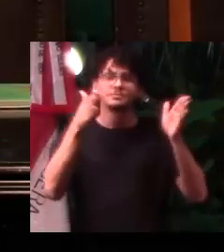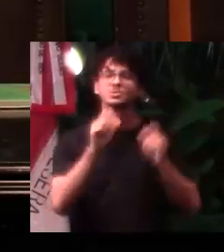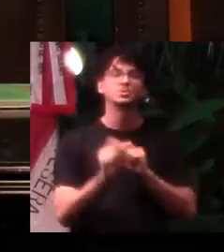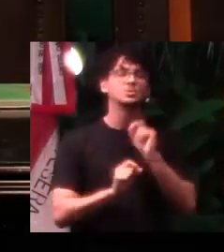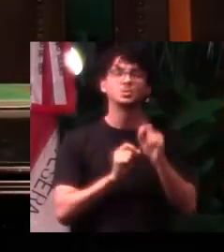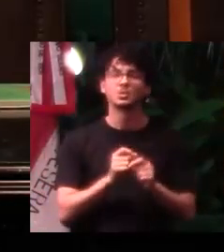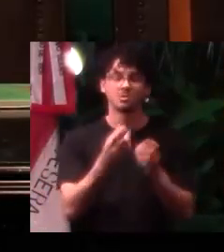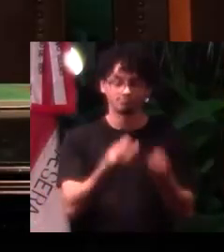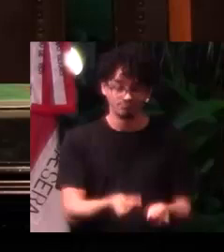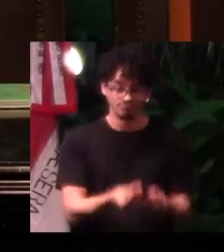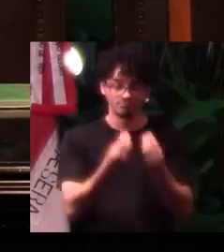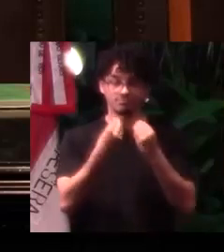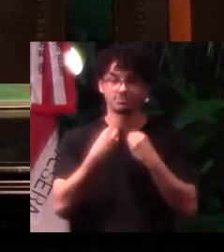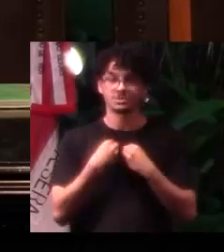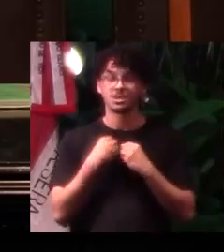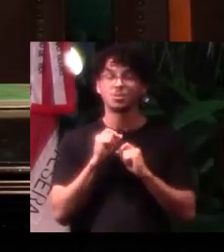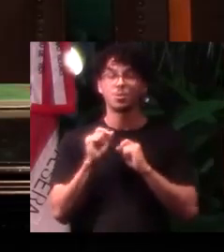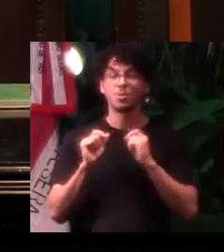da nossa